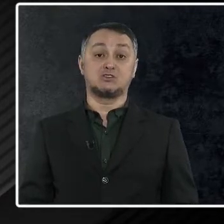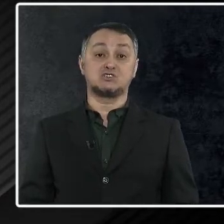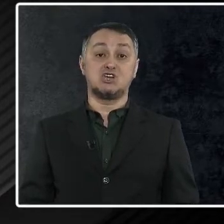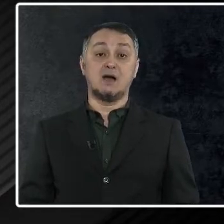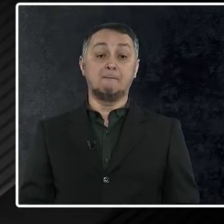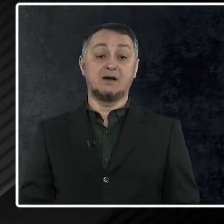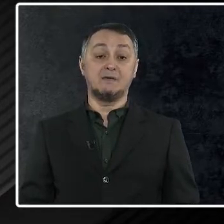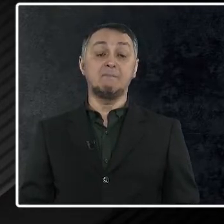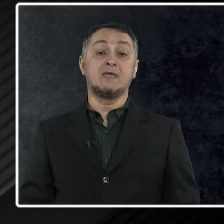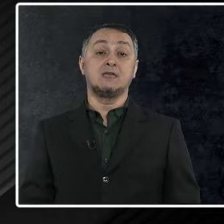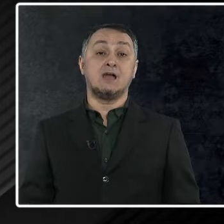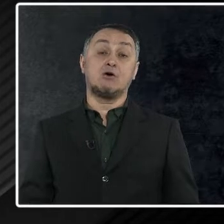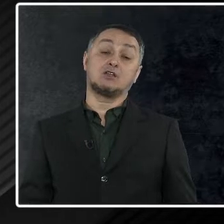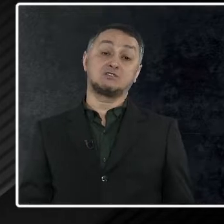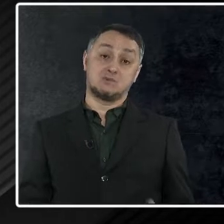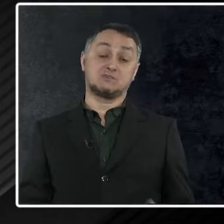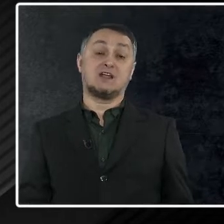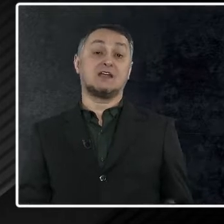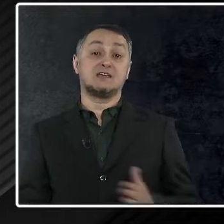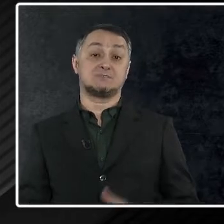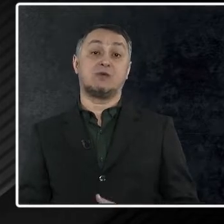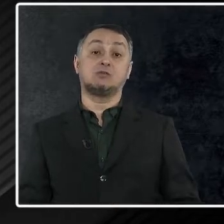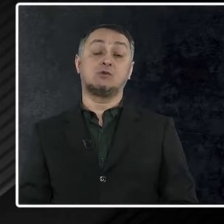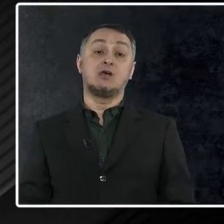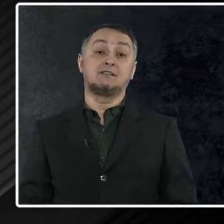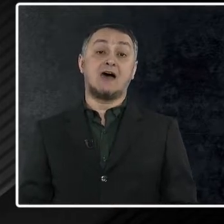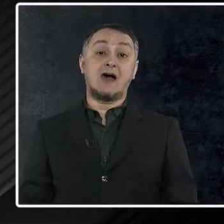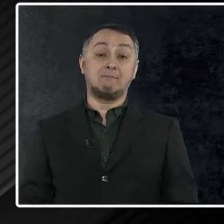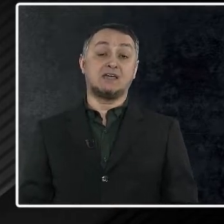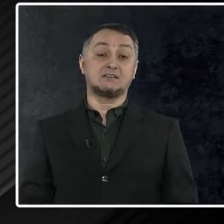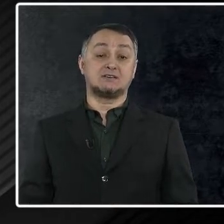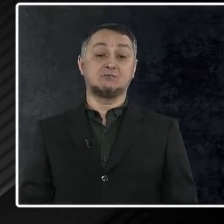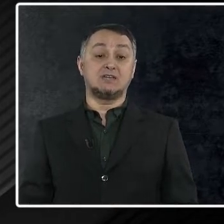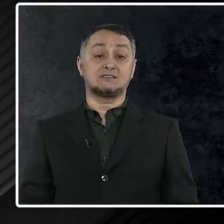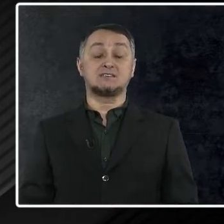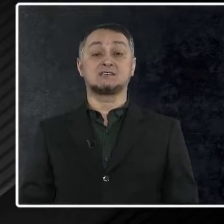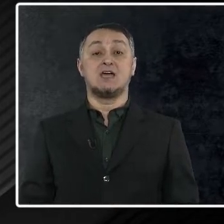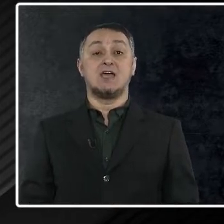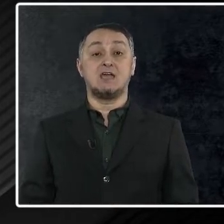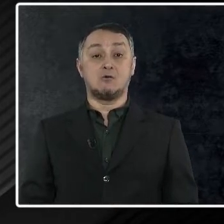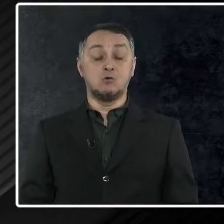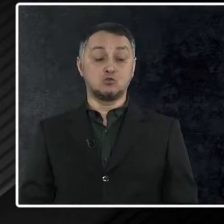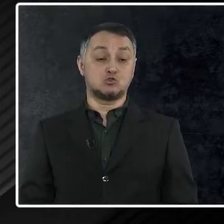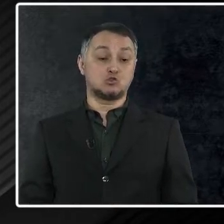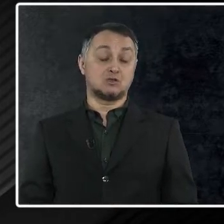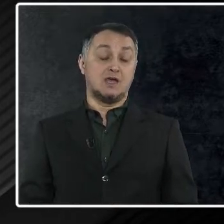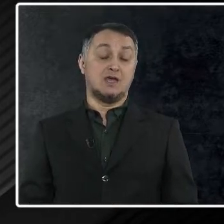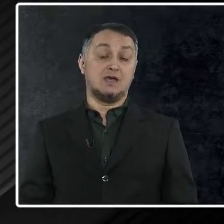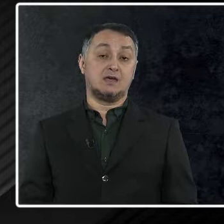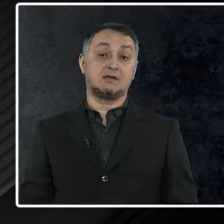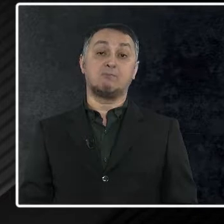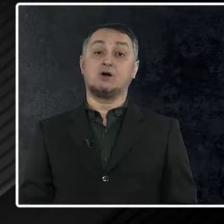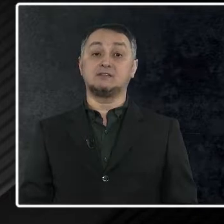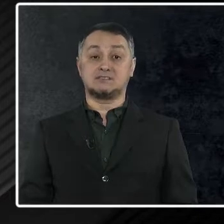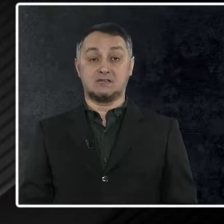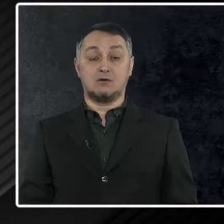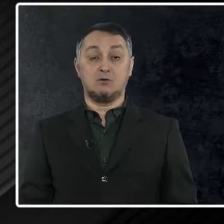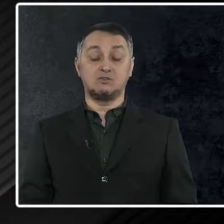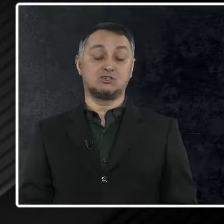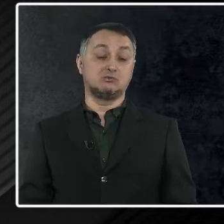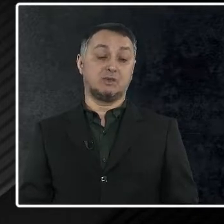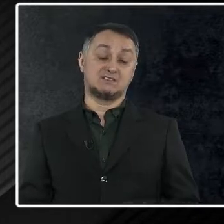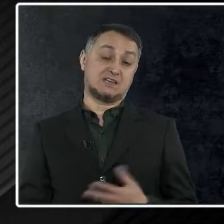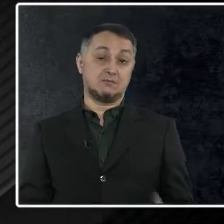prestações de contas de campanha. E agora nós vamos falar a respeito da aplicação desses recursos que podem